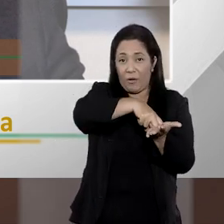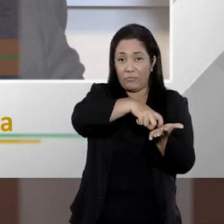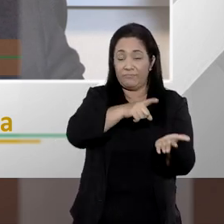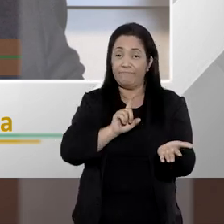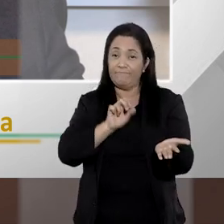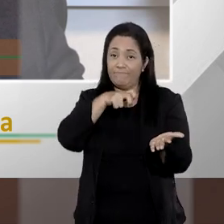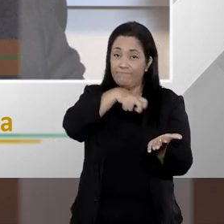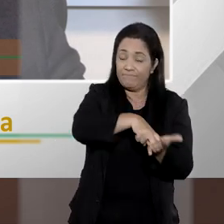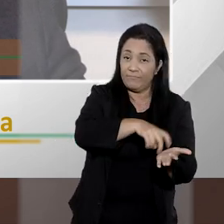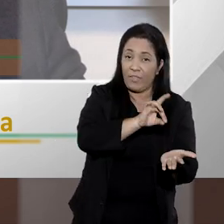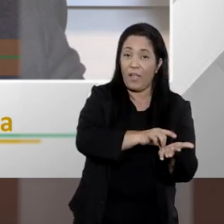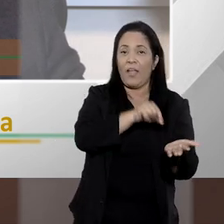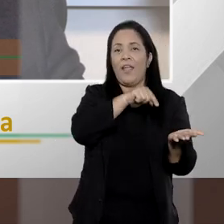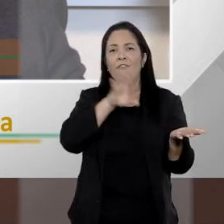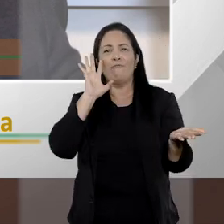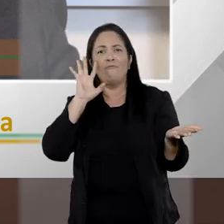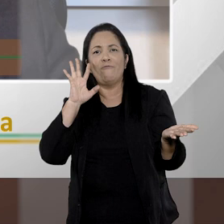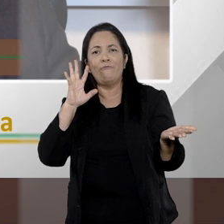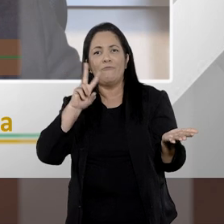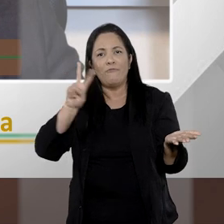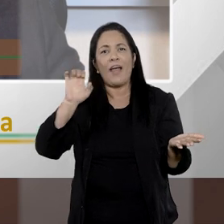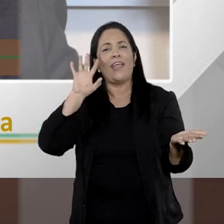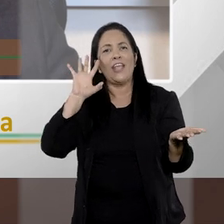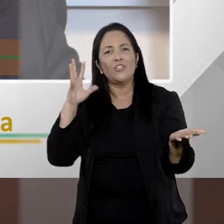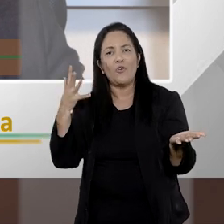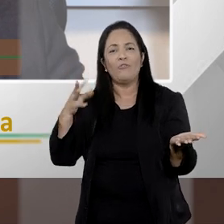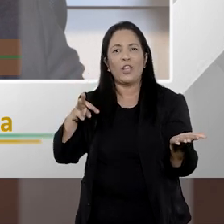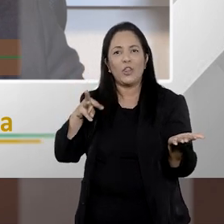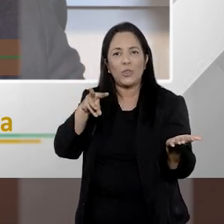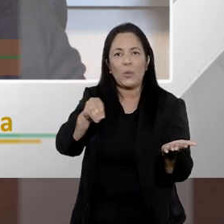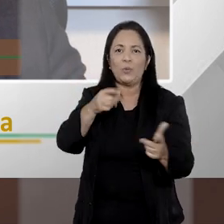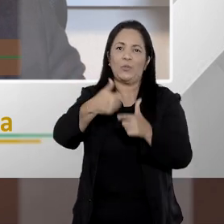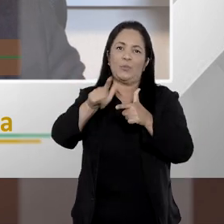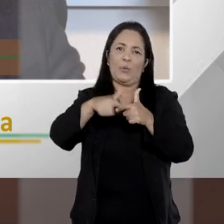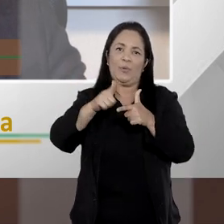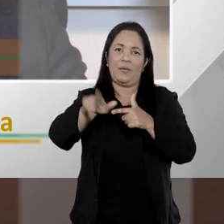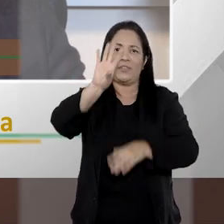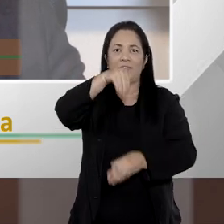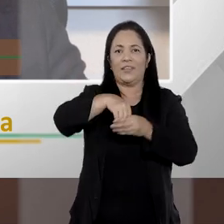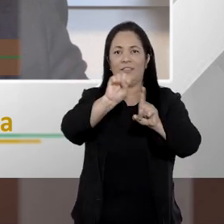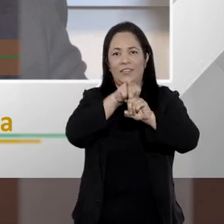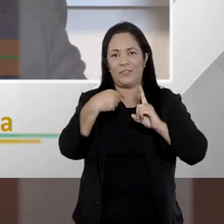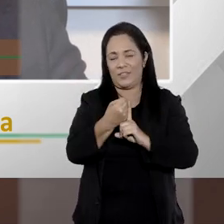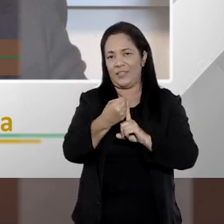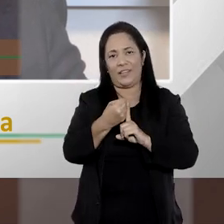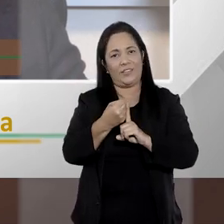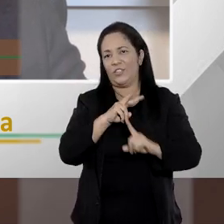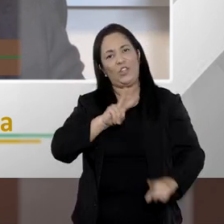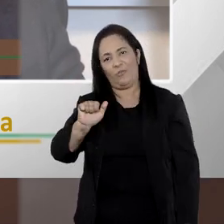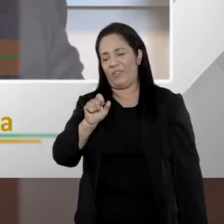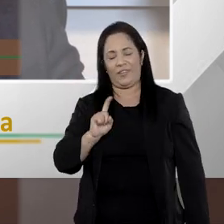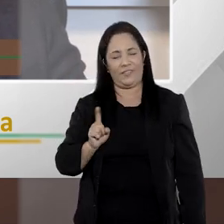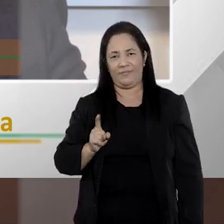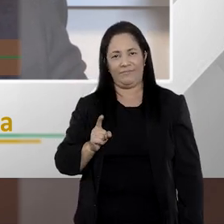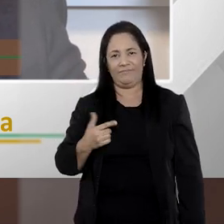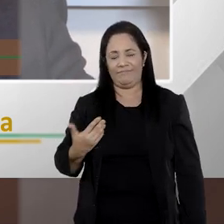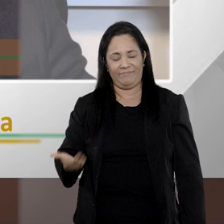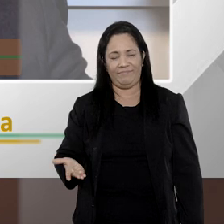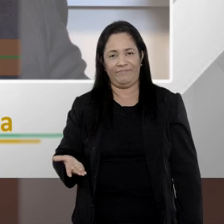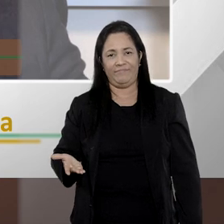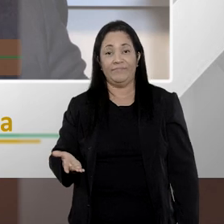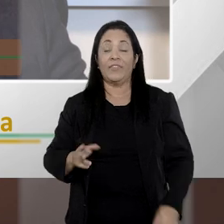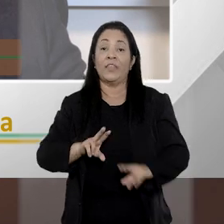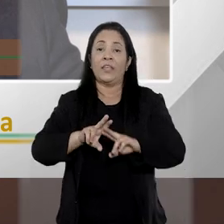seriam a solução para os problemas sociais na sociedade brasileira. Um dos reflexos dessa afirmação que eu trago